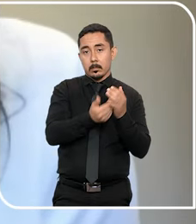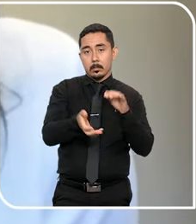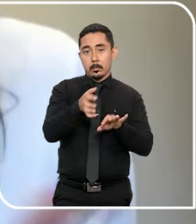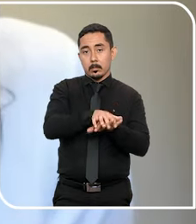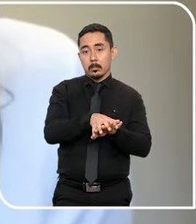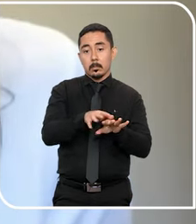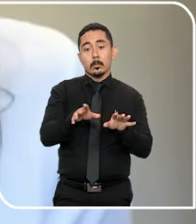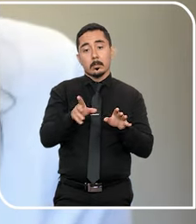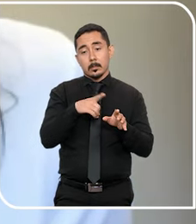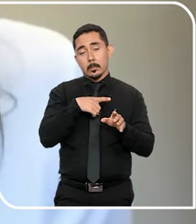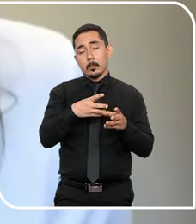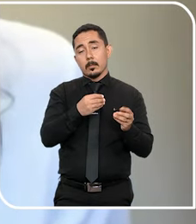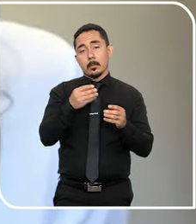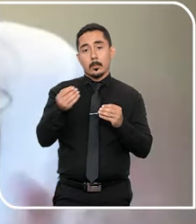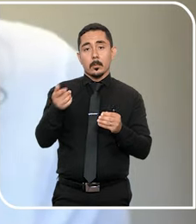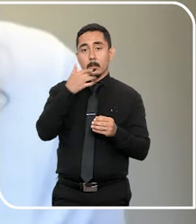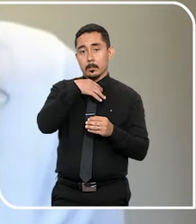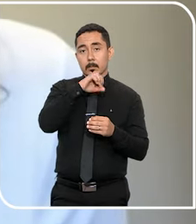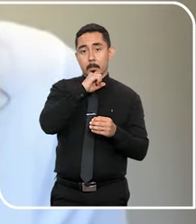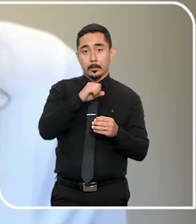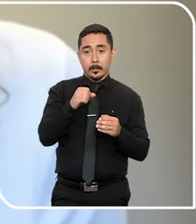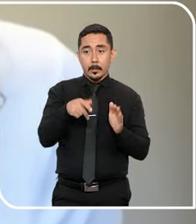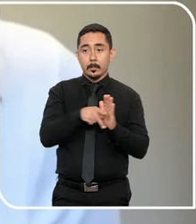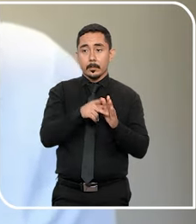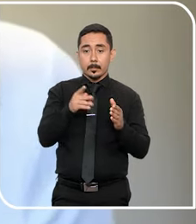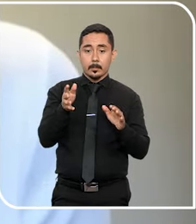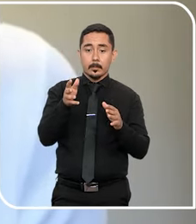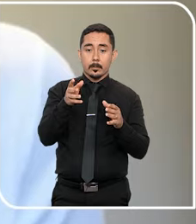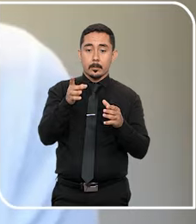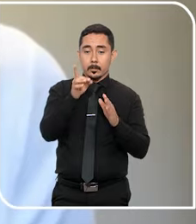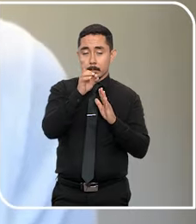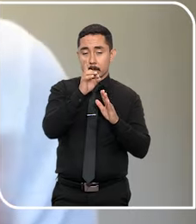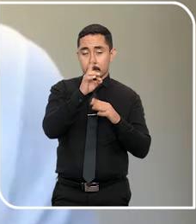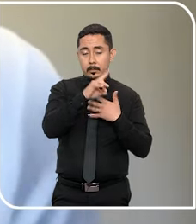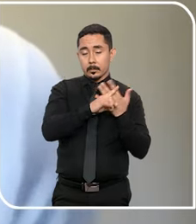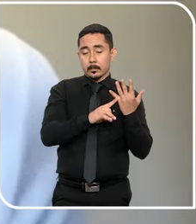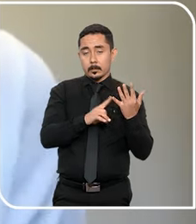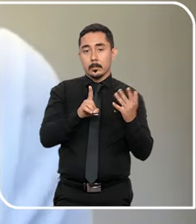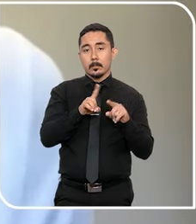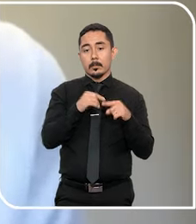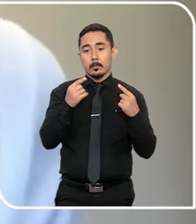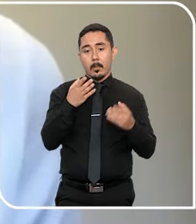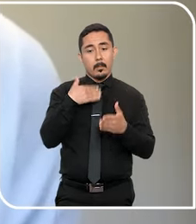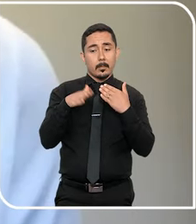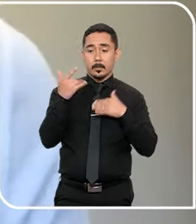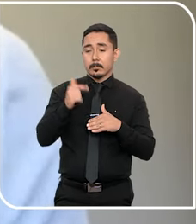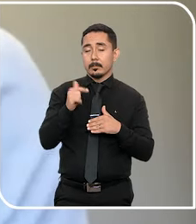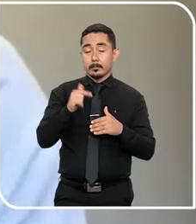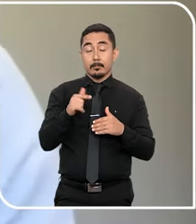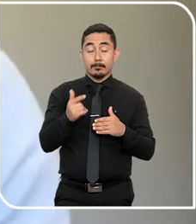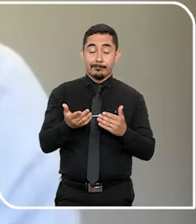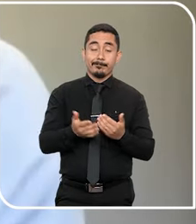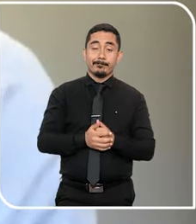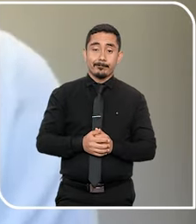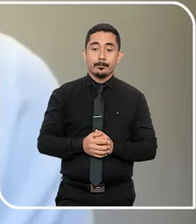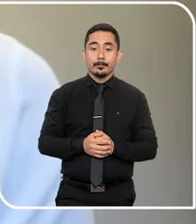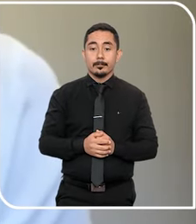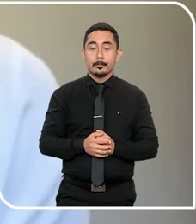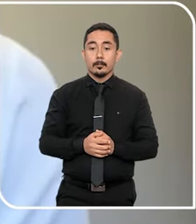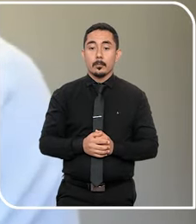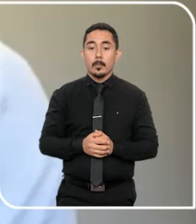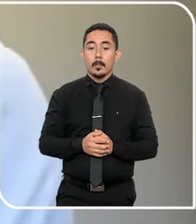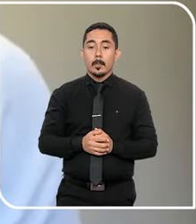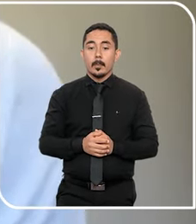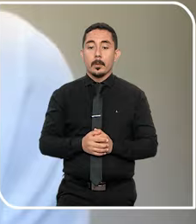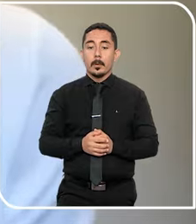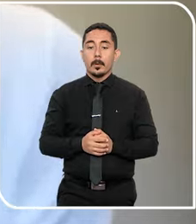que apesar de existir Muitos pais com filhos com deficência tem essa dificuldade de ter uma escola mas no passado não tínhamos